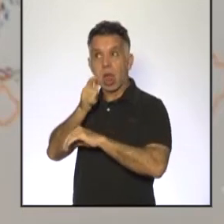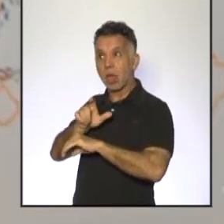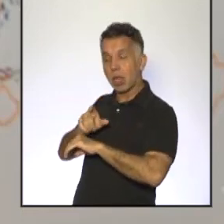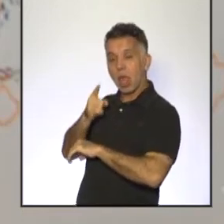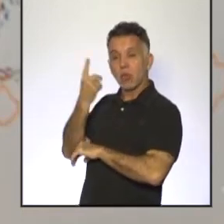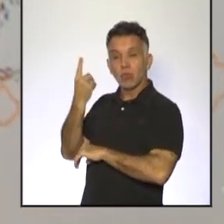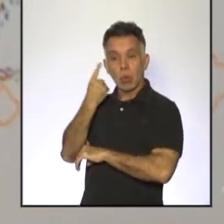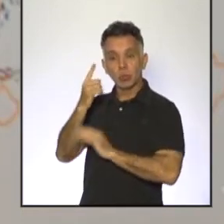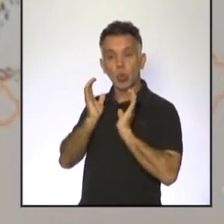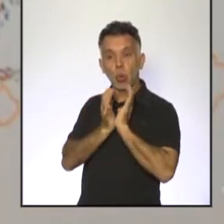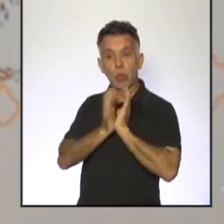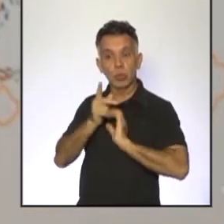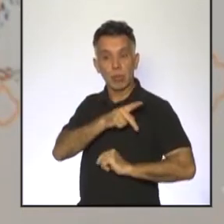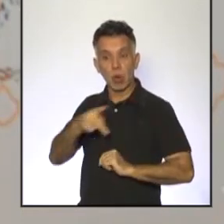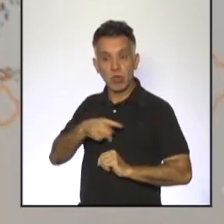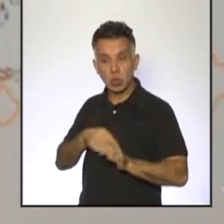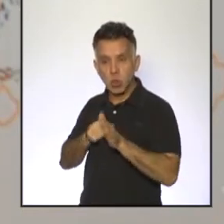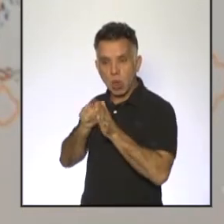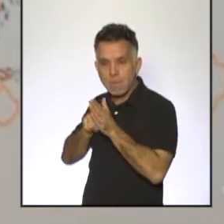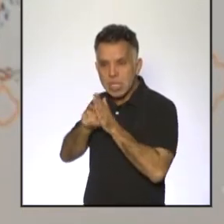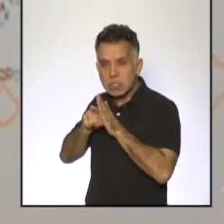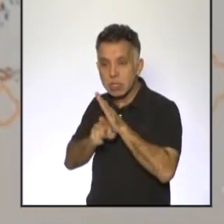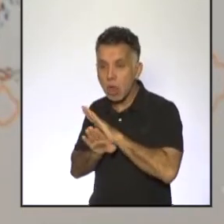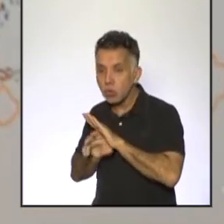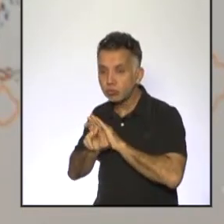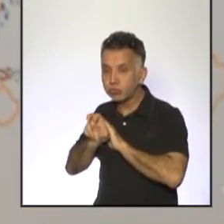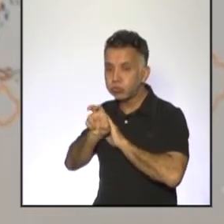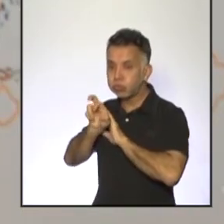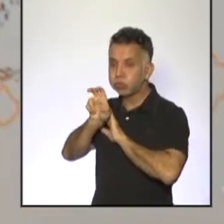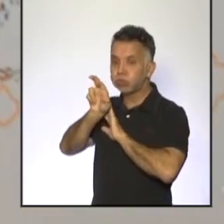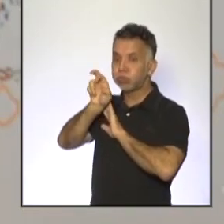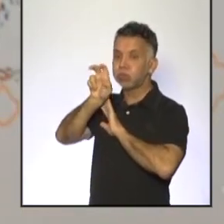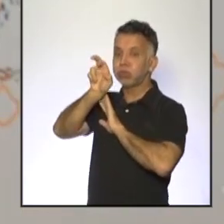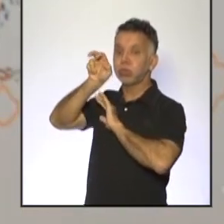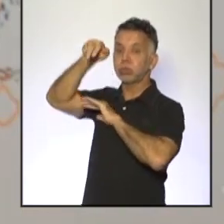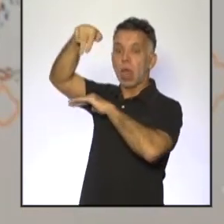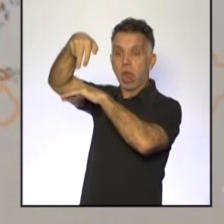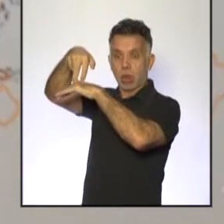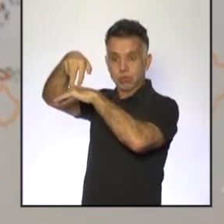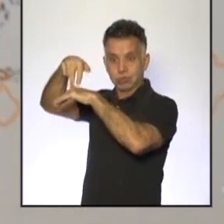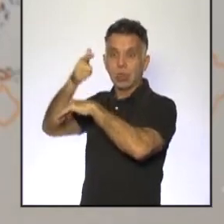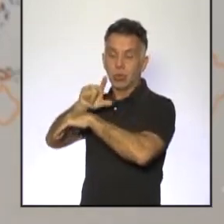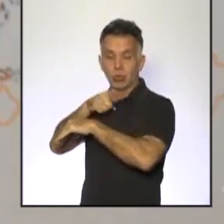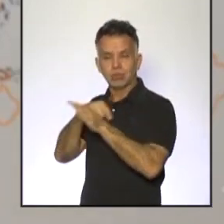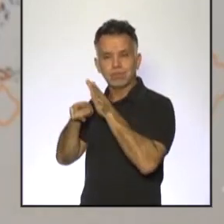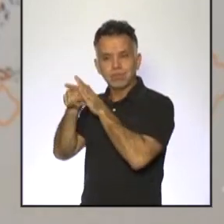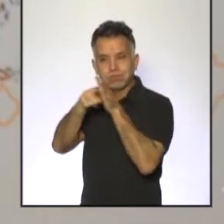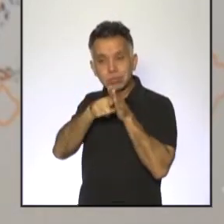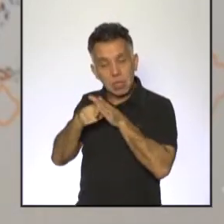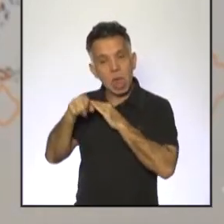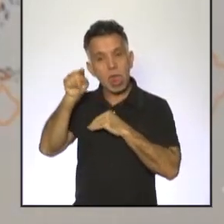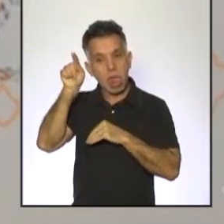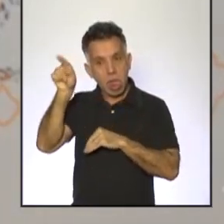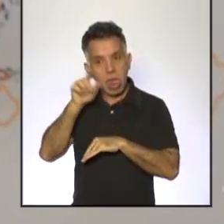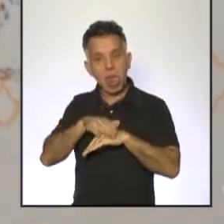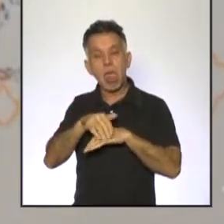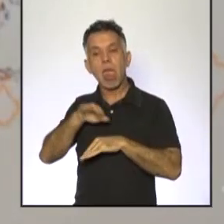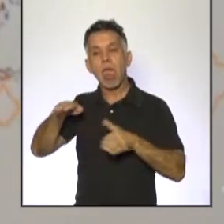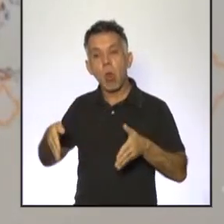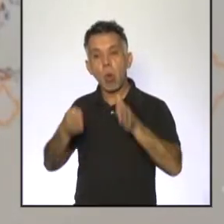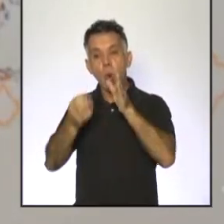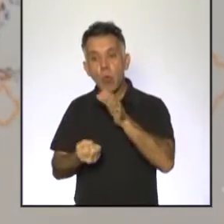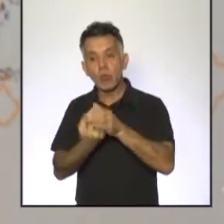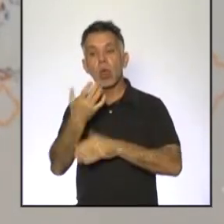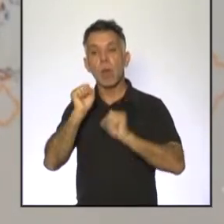Lascar. Vulcão ativo, a gente produziu conteúdo sobre vulcão em cima do vulcão. E aí, nesse caso, vulcão